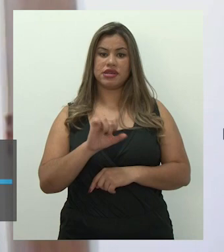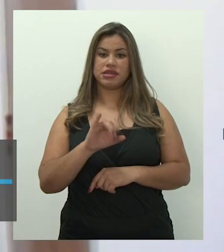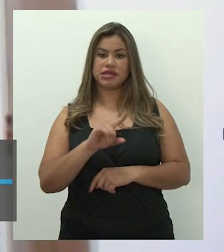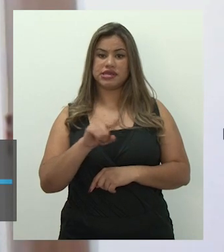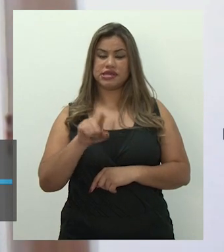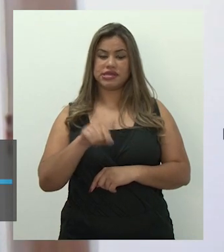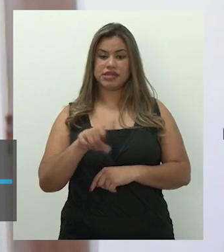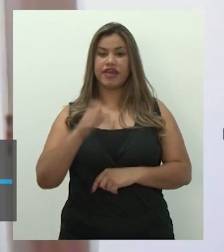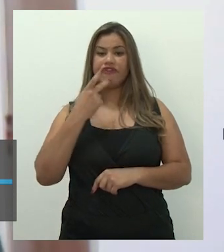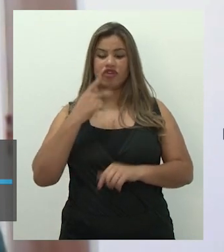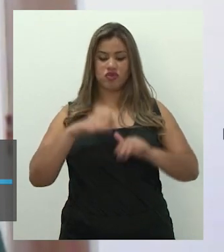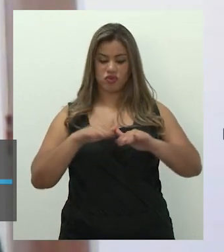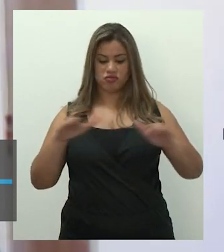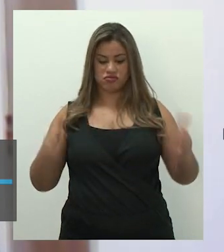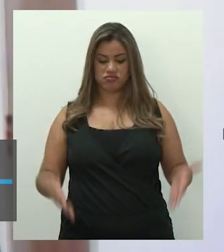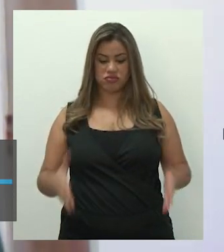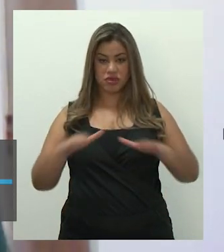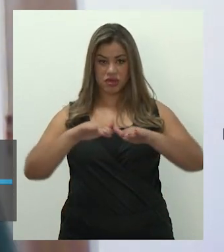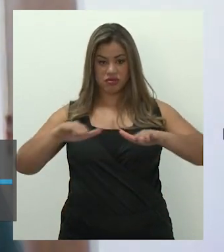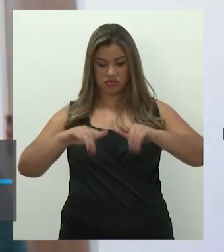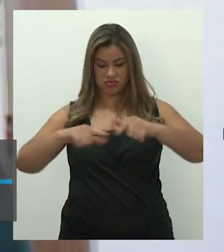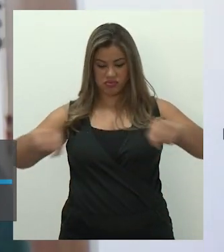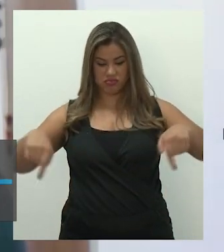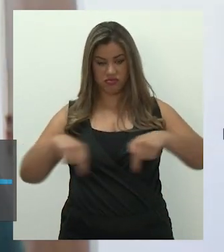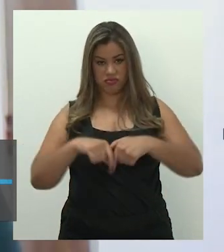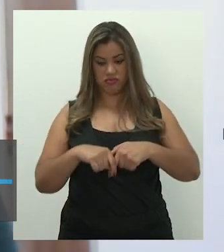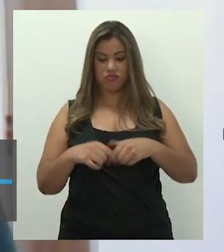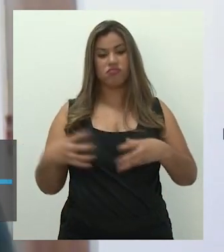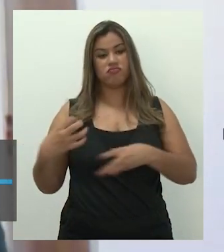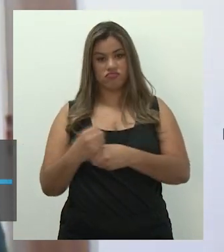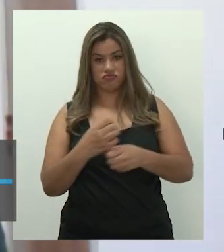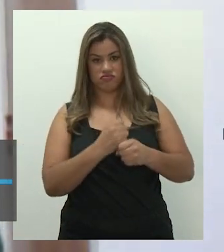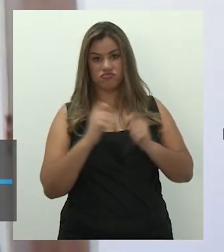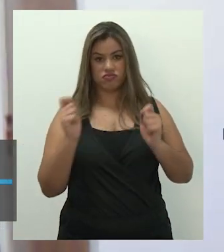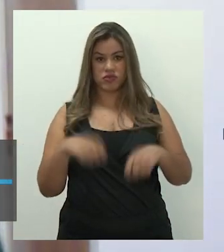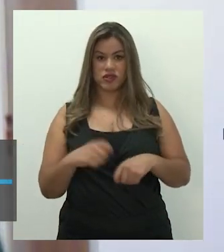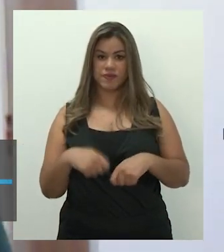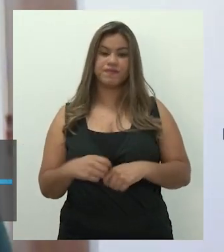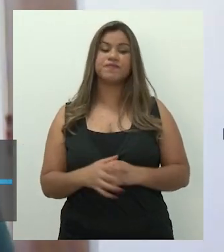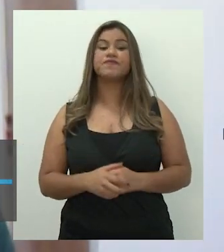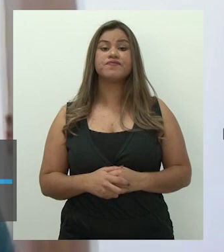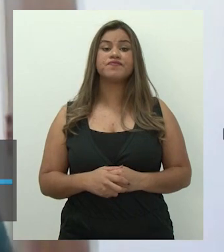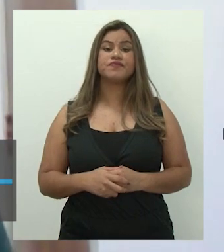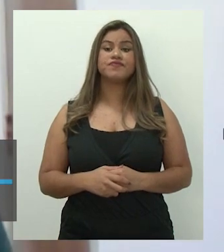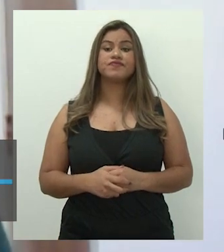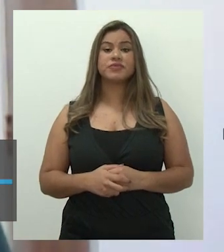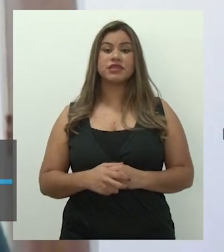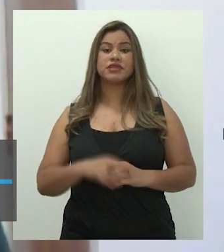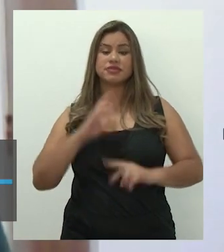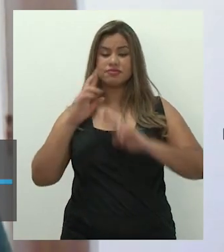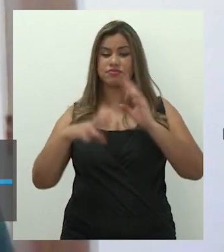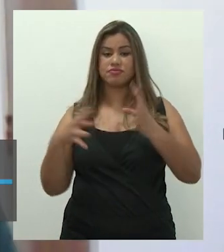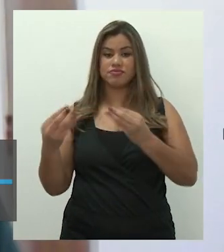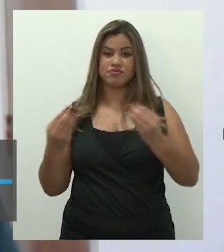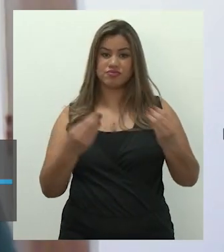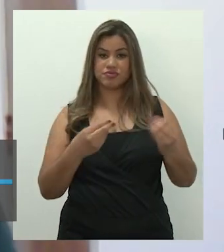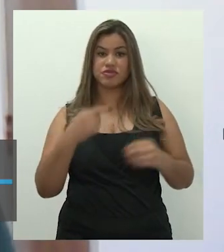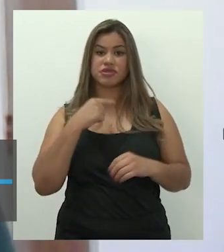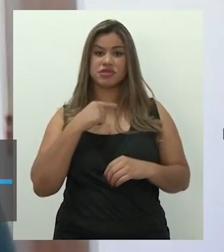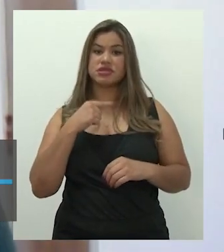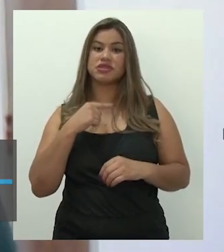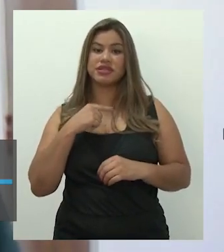Foram muitas contribuições, Renan. E aí, o que a gente tem para falar aí para vocês a respeito disso, né?